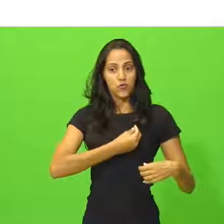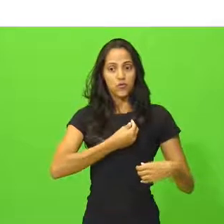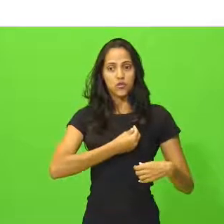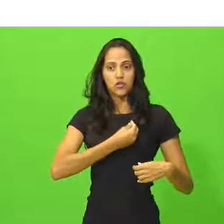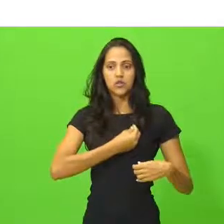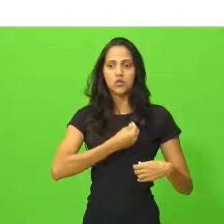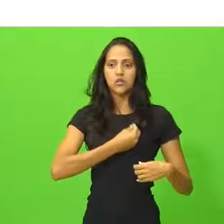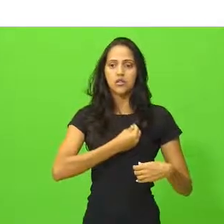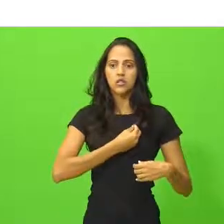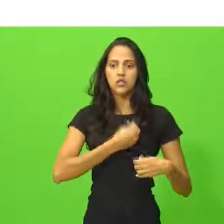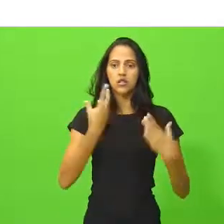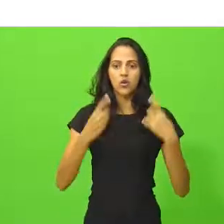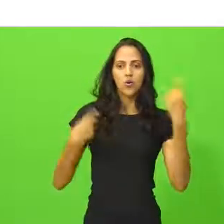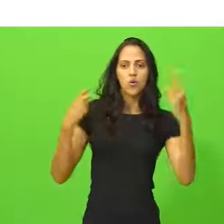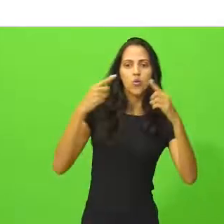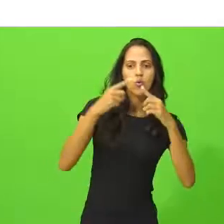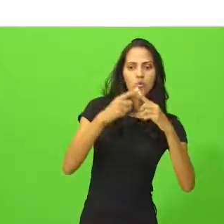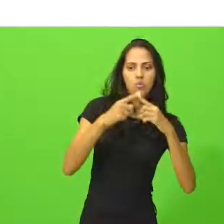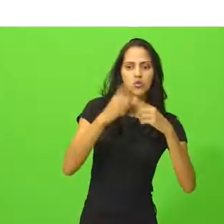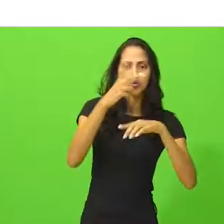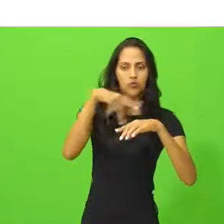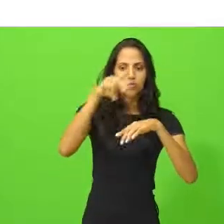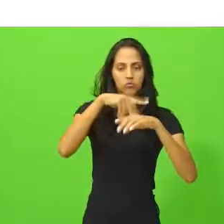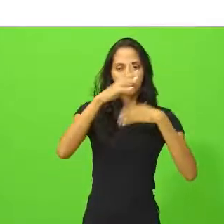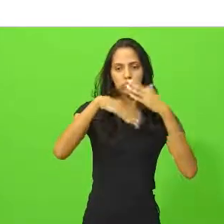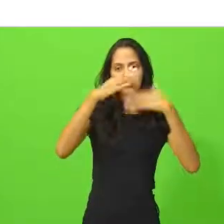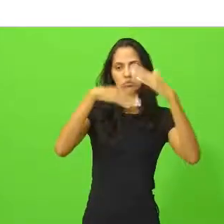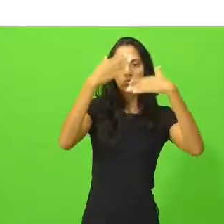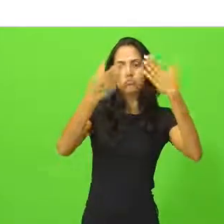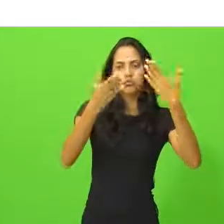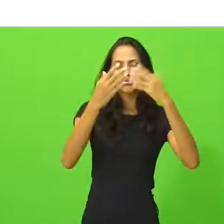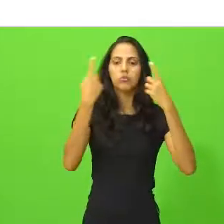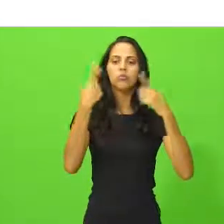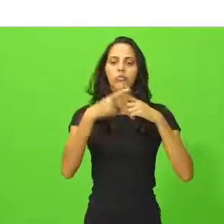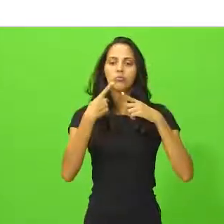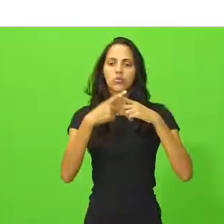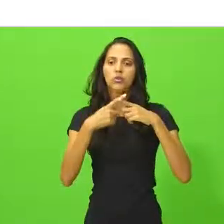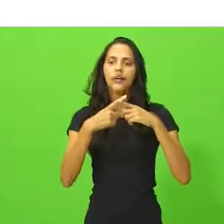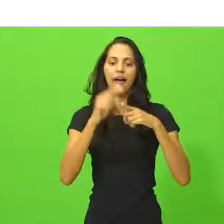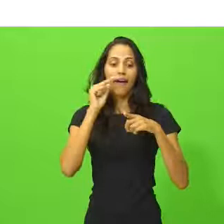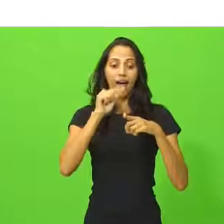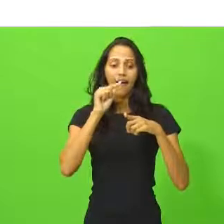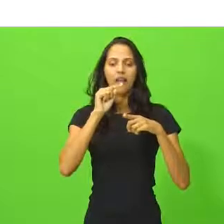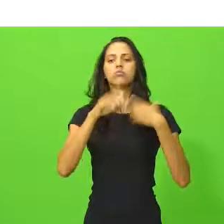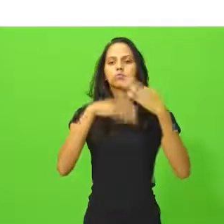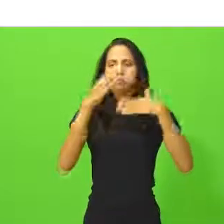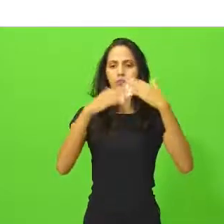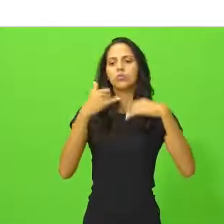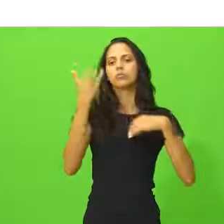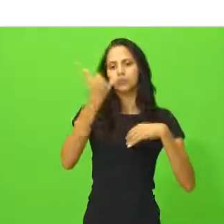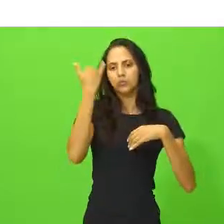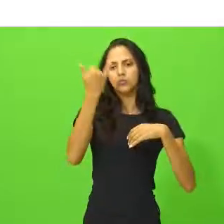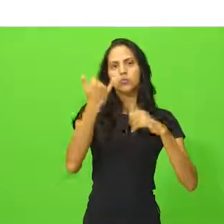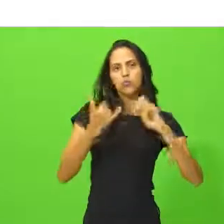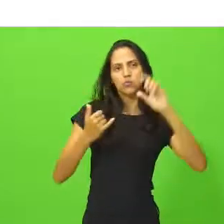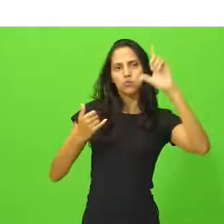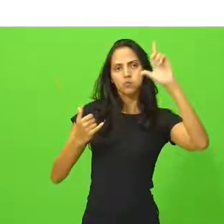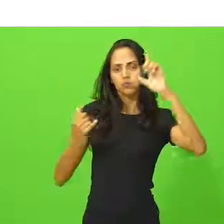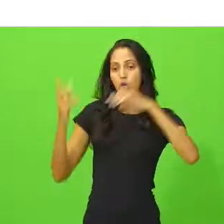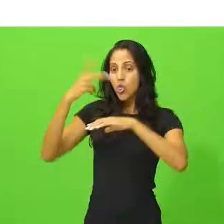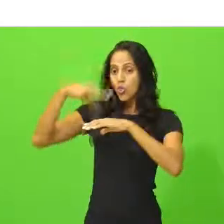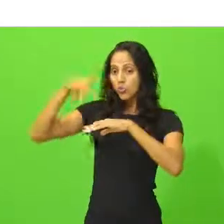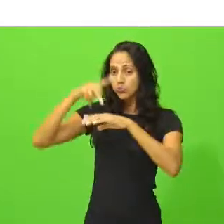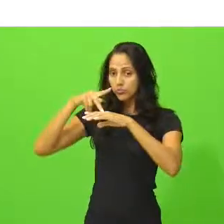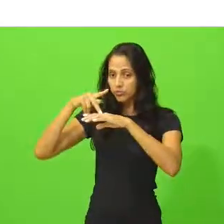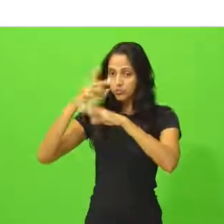vida, tá? A expectativa de vida dos países desenvolvidos é, portanto, elevada, alta, enquanto que nos